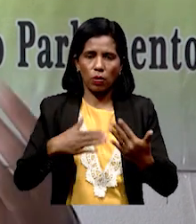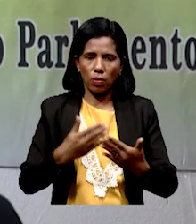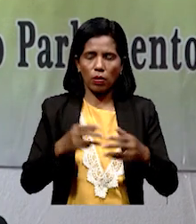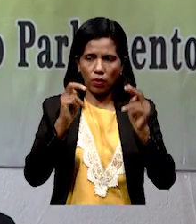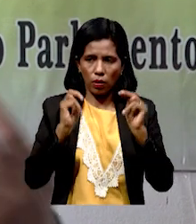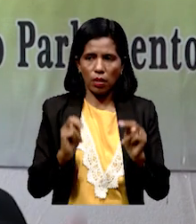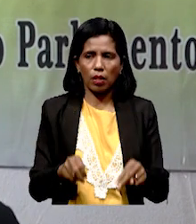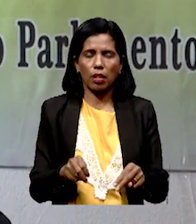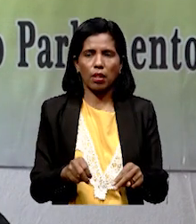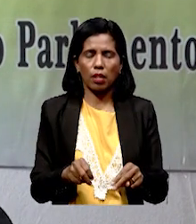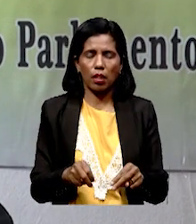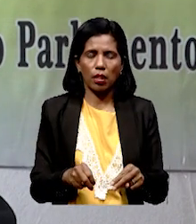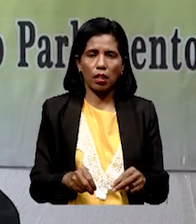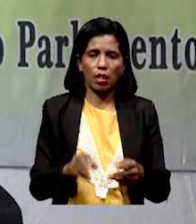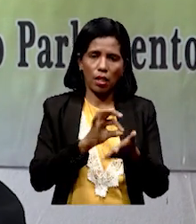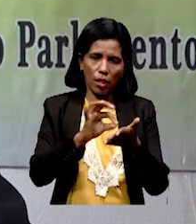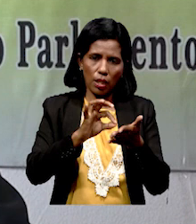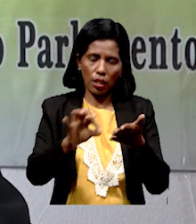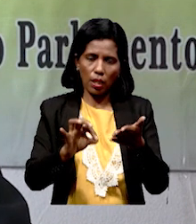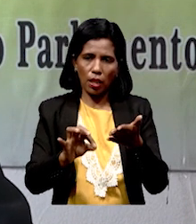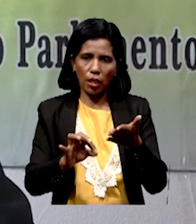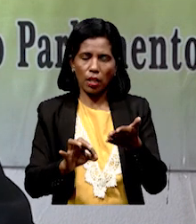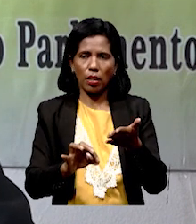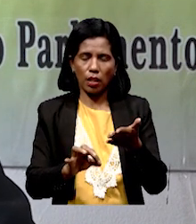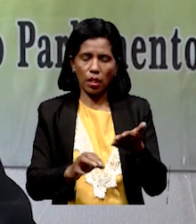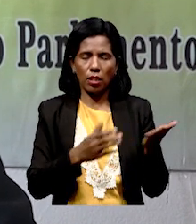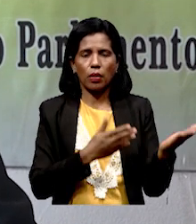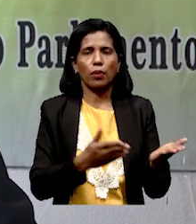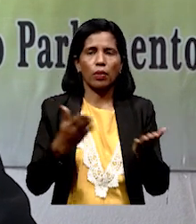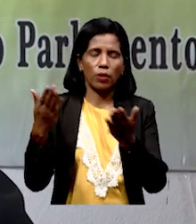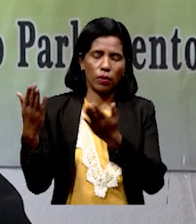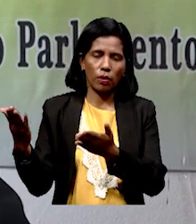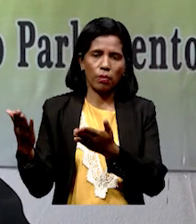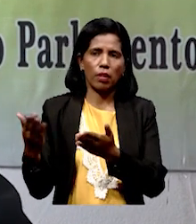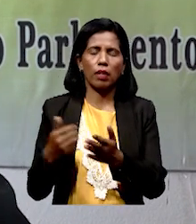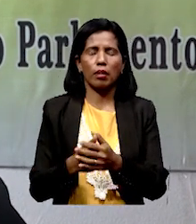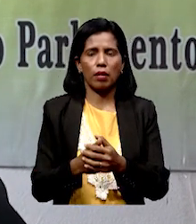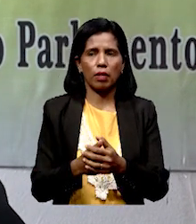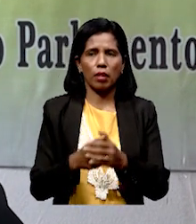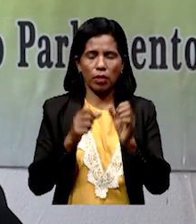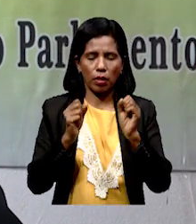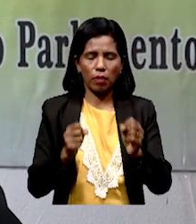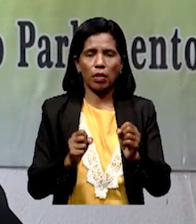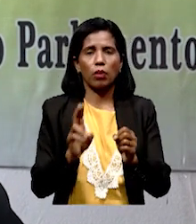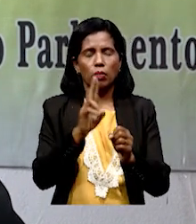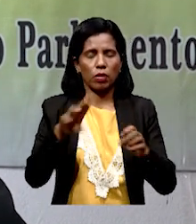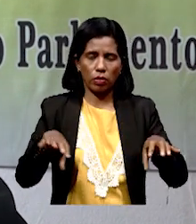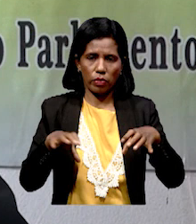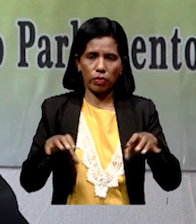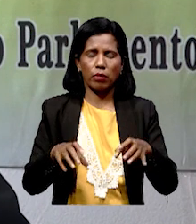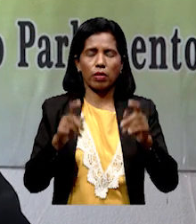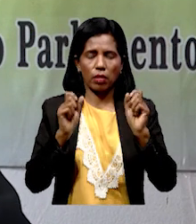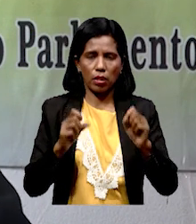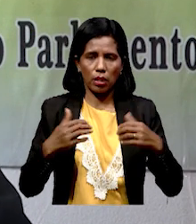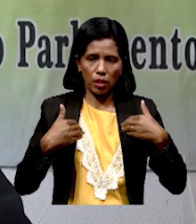que ser prensa e submeter para Supremo Tribunal de Justiça, né, pegar outro recurso à lavela, em